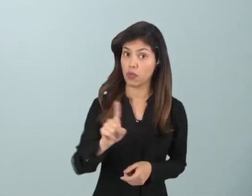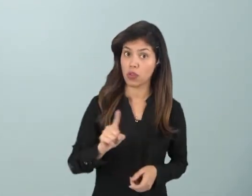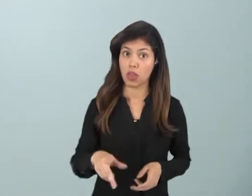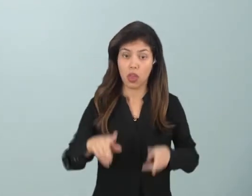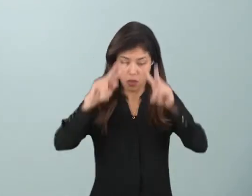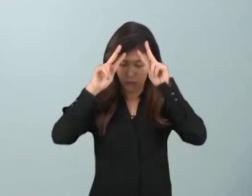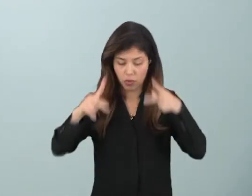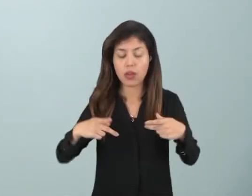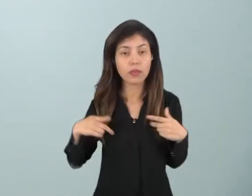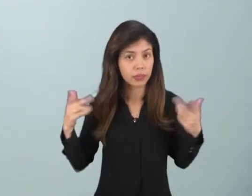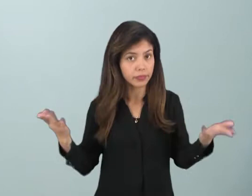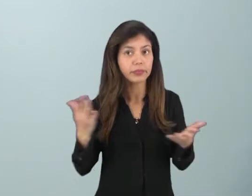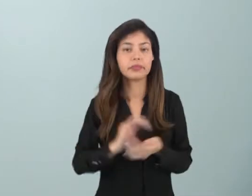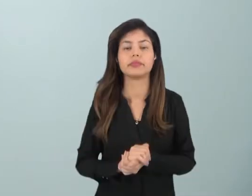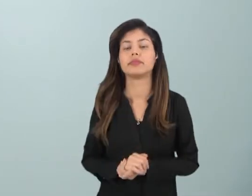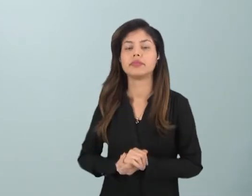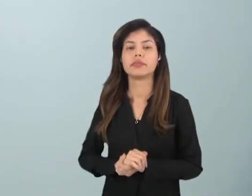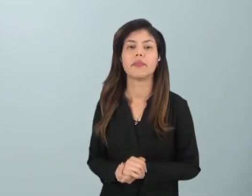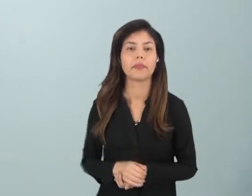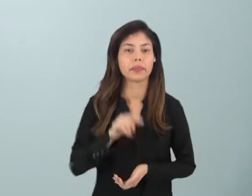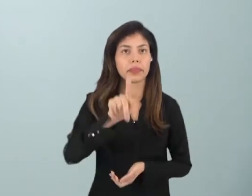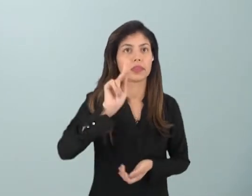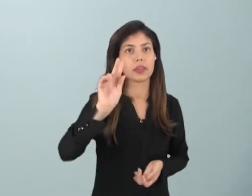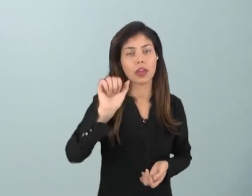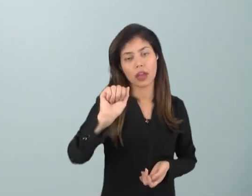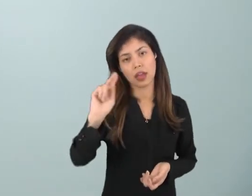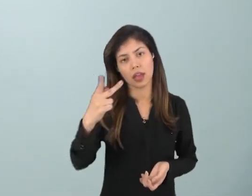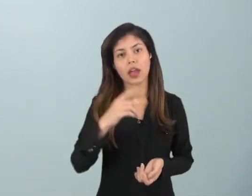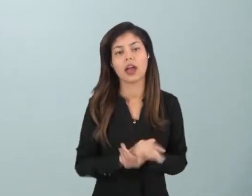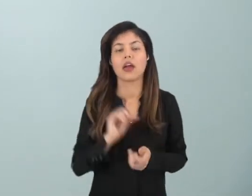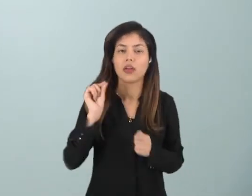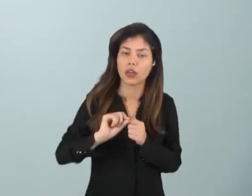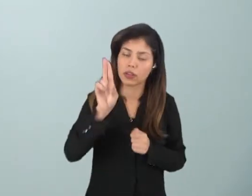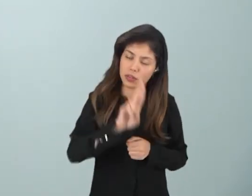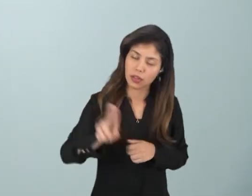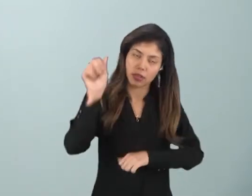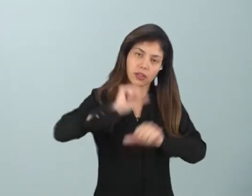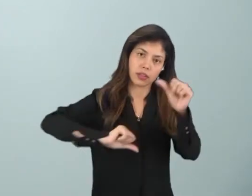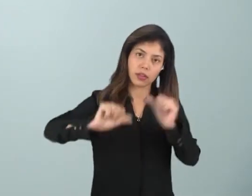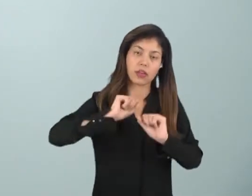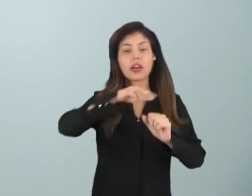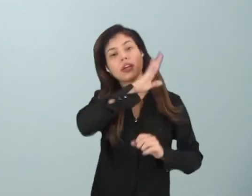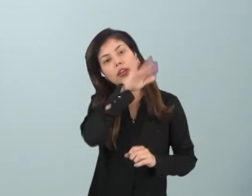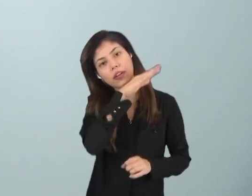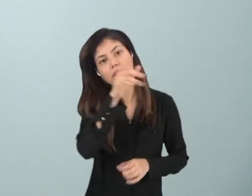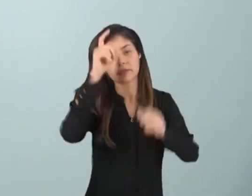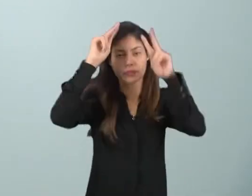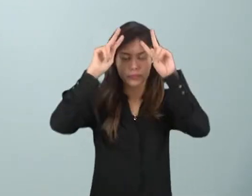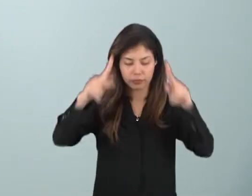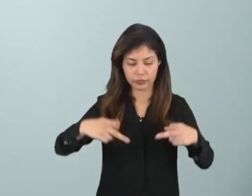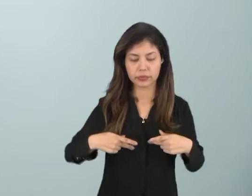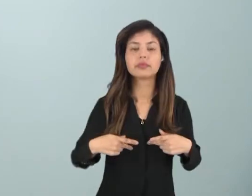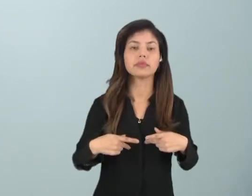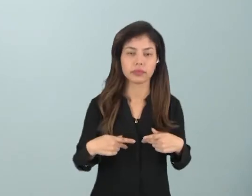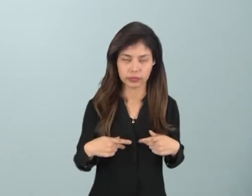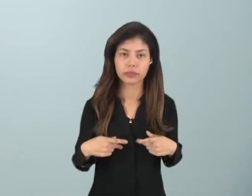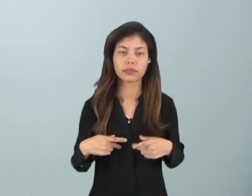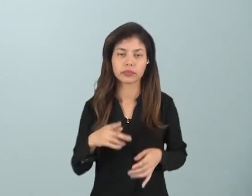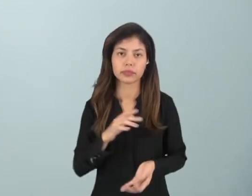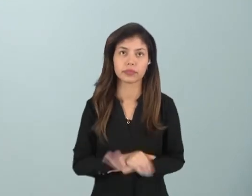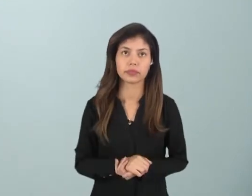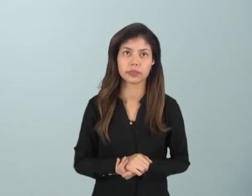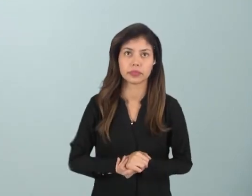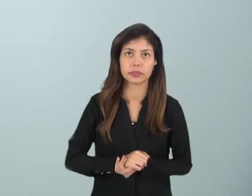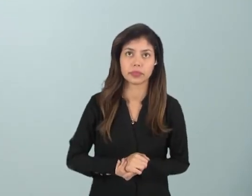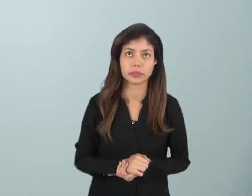fosse um ser humano. Então, esse H, ele é usado na fanfic para transformar aquele animal num personagem humano.